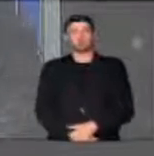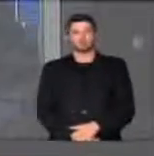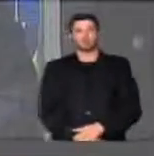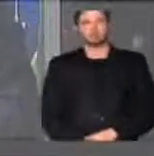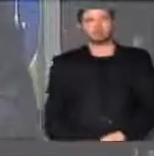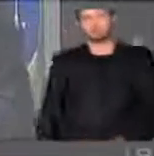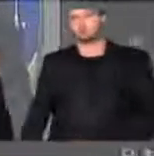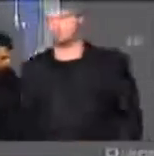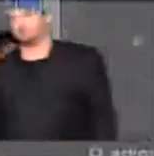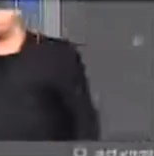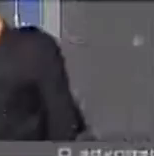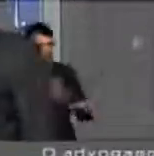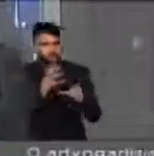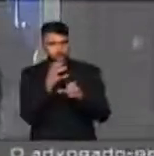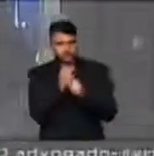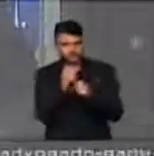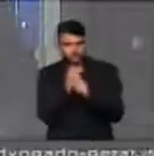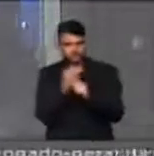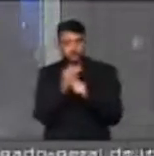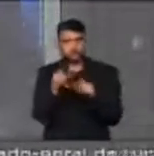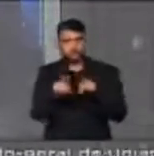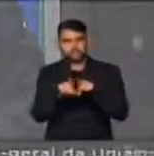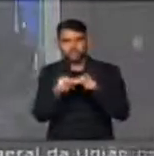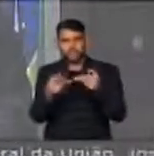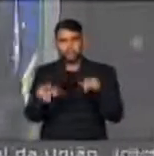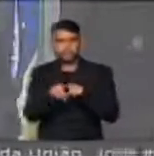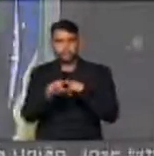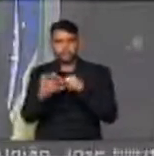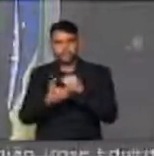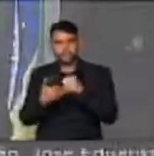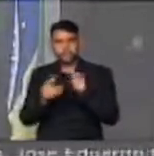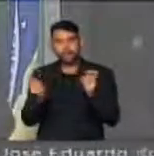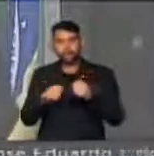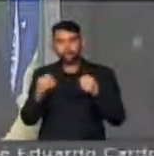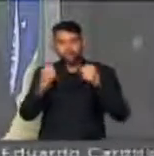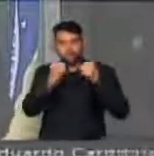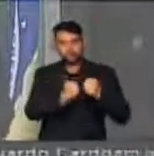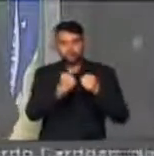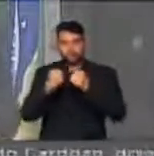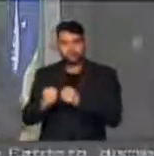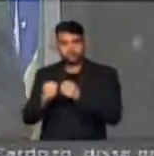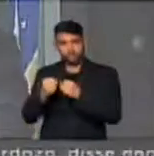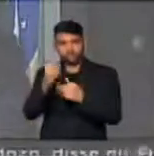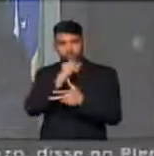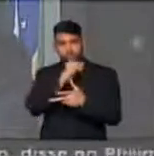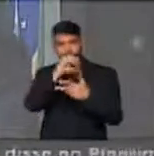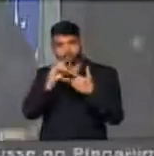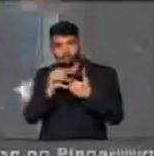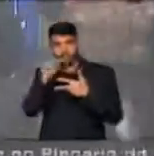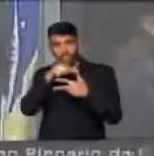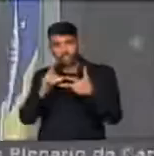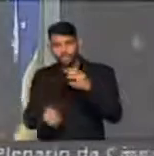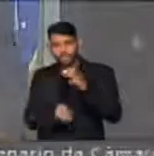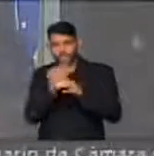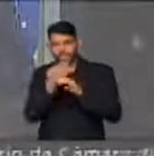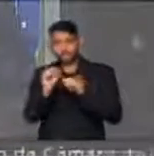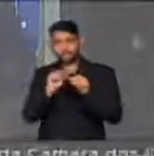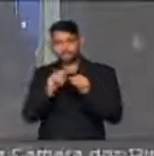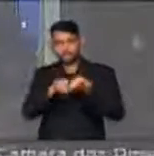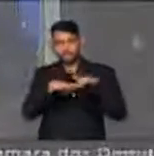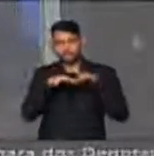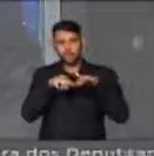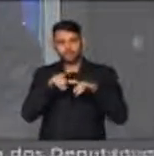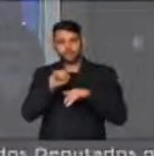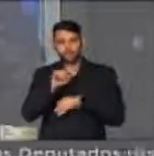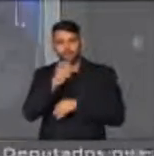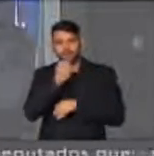orçamento é também a questão basilar da diferença entre poderes, porque é ele que institui no parlamento inglês em